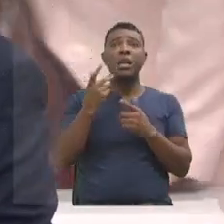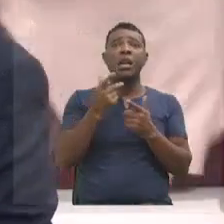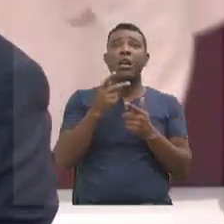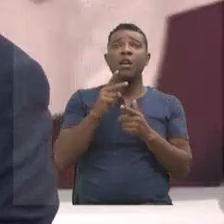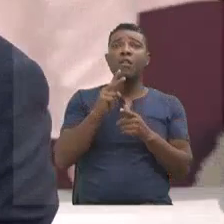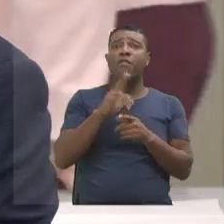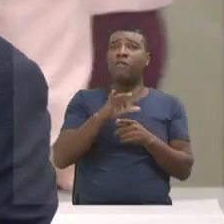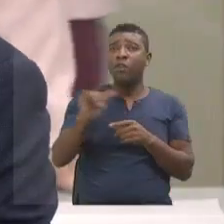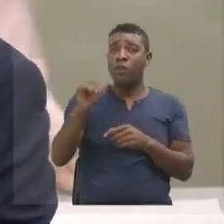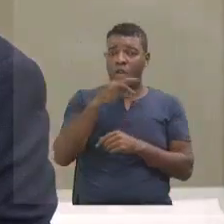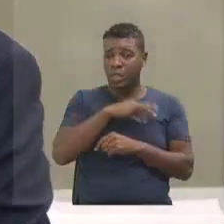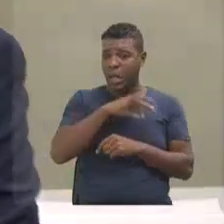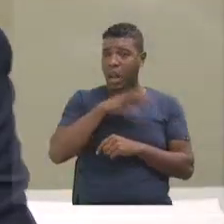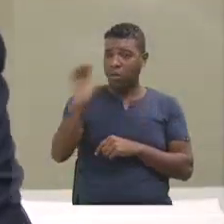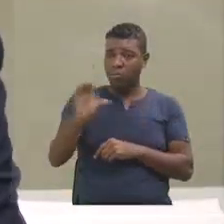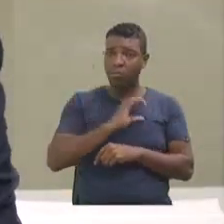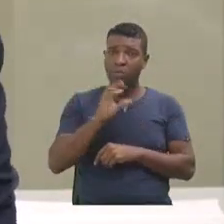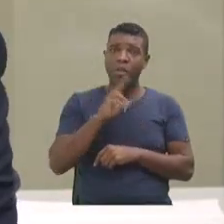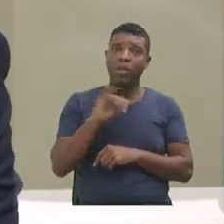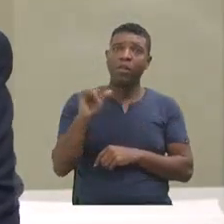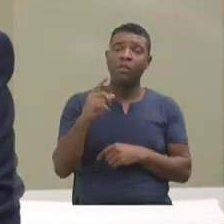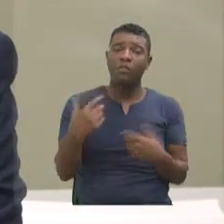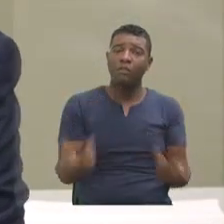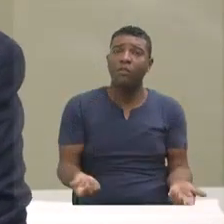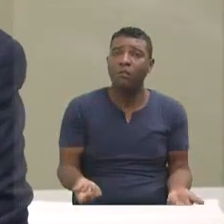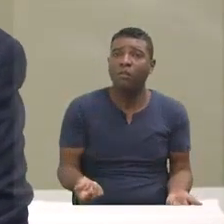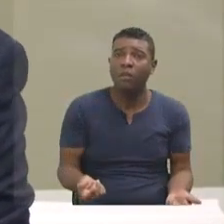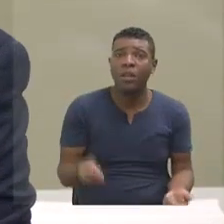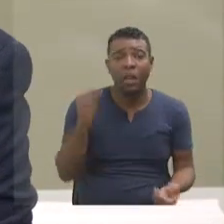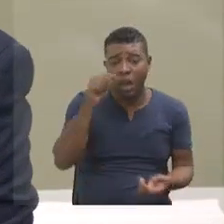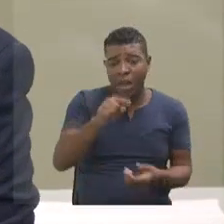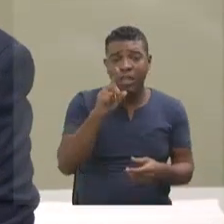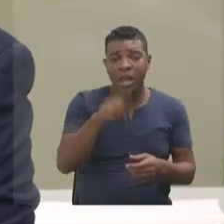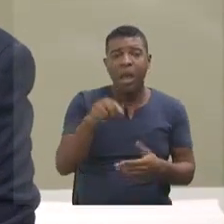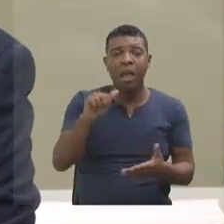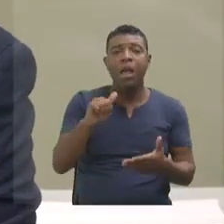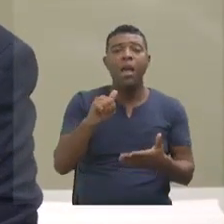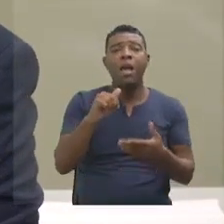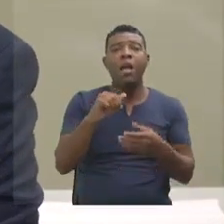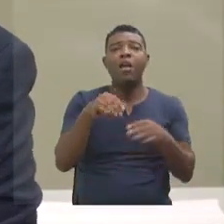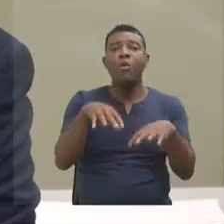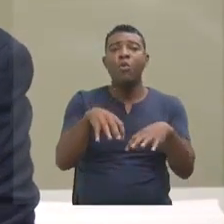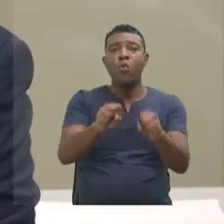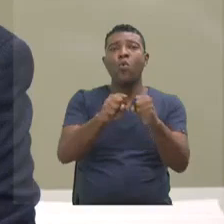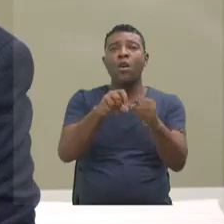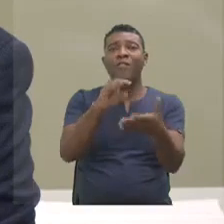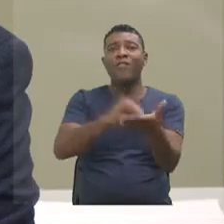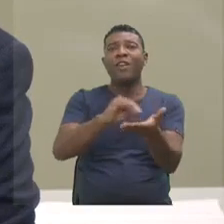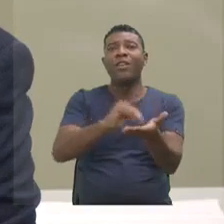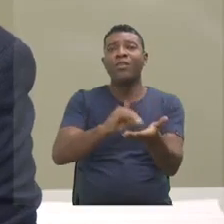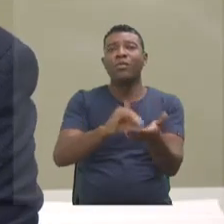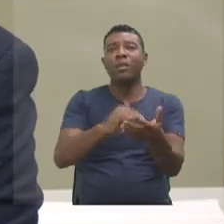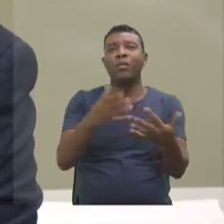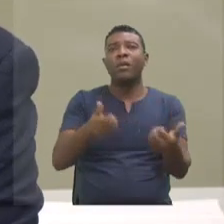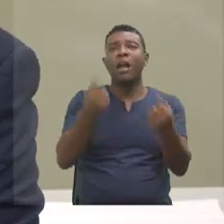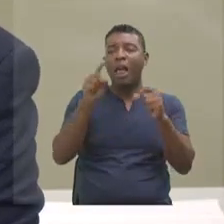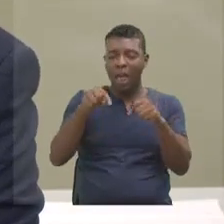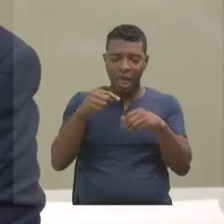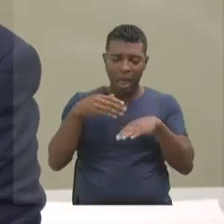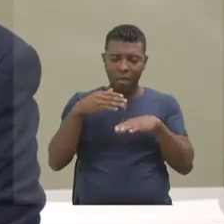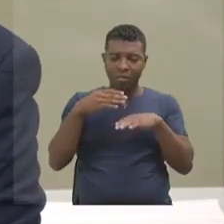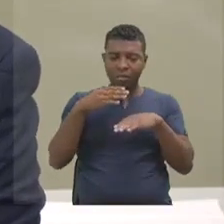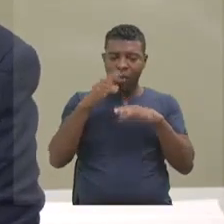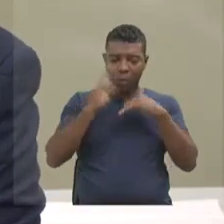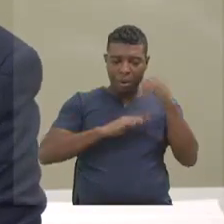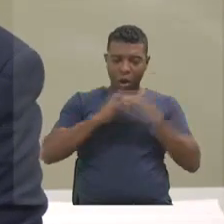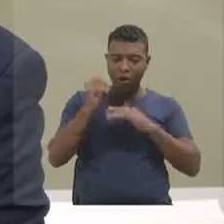de trabalhar pelo SUS e é esse que eu apagão eu fazia assistencial dos SUS hoje é de servidores que realmente